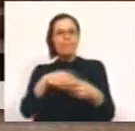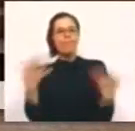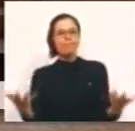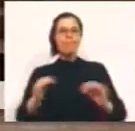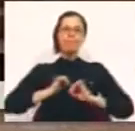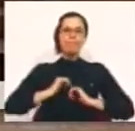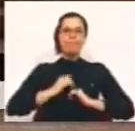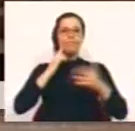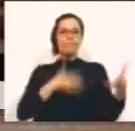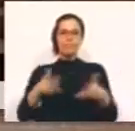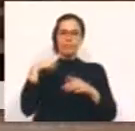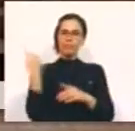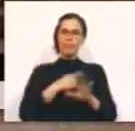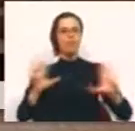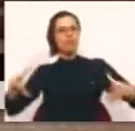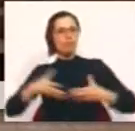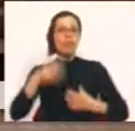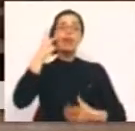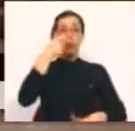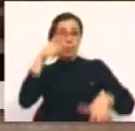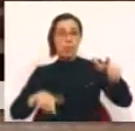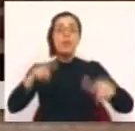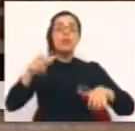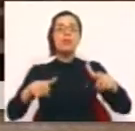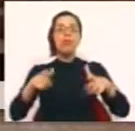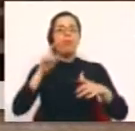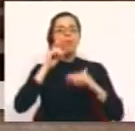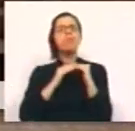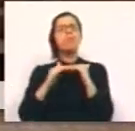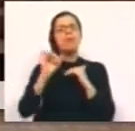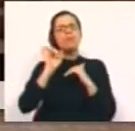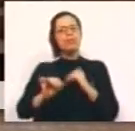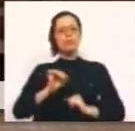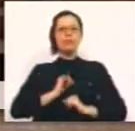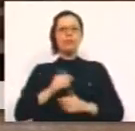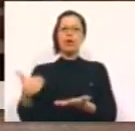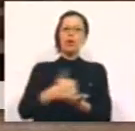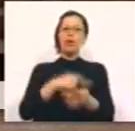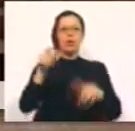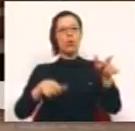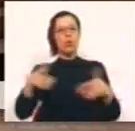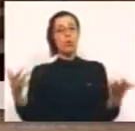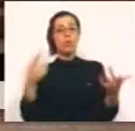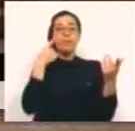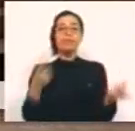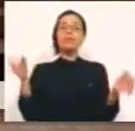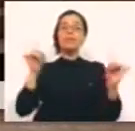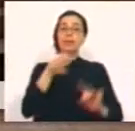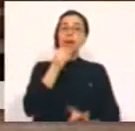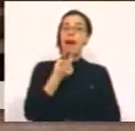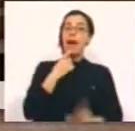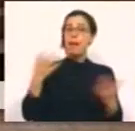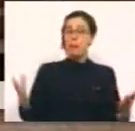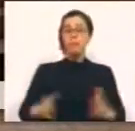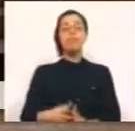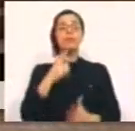nos nossos destinos coletivos, na vida das pessoas e na sustentabilidade dos nossos recursos. E voltamos a falar de Abril,